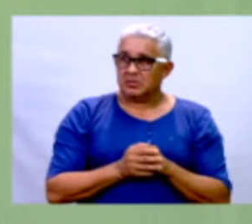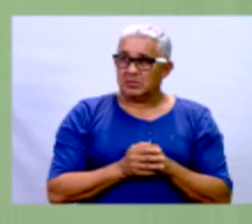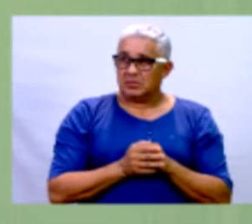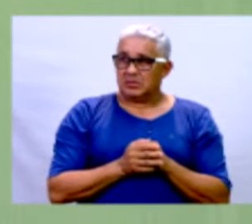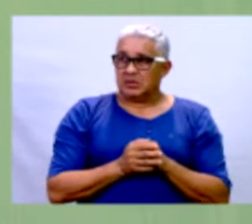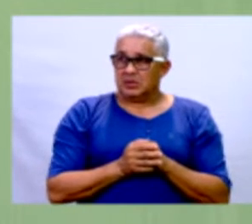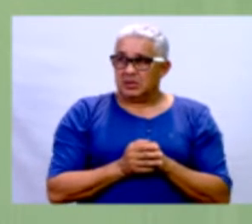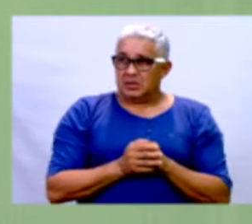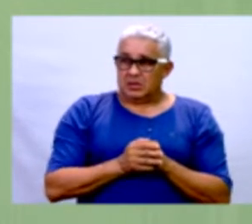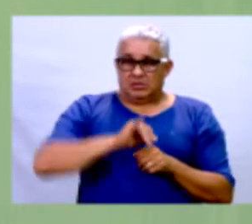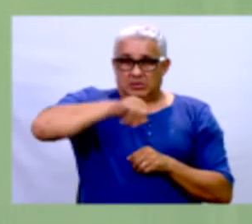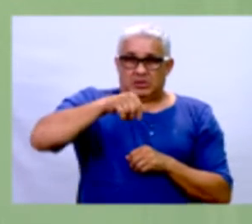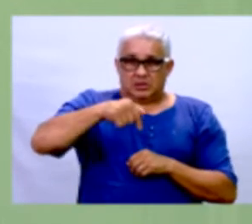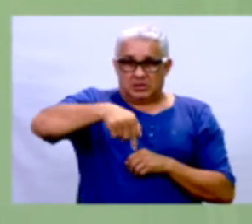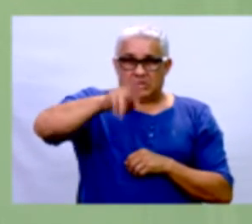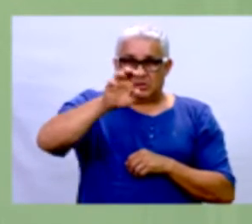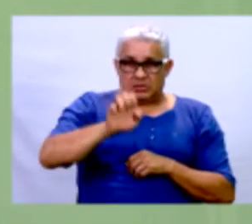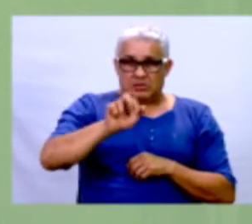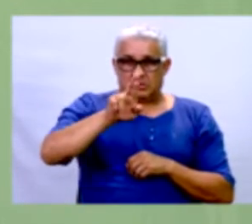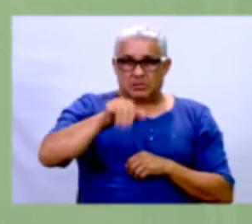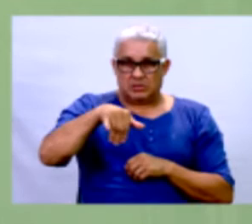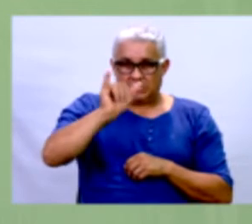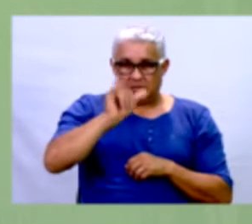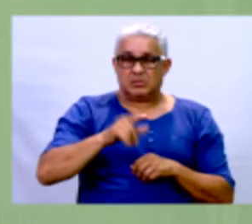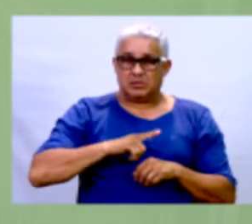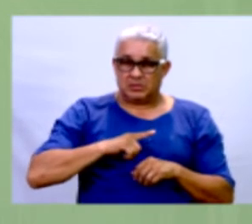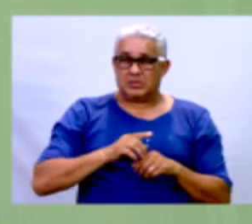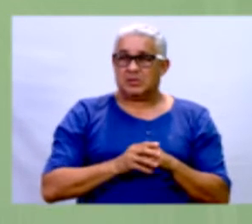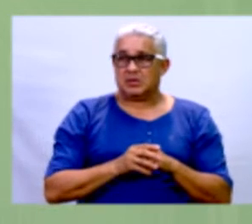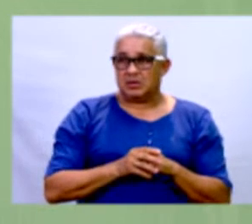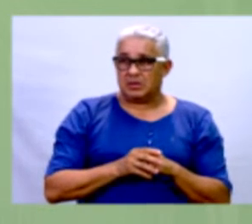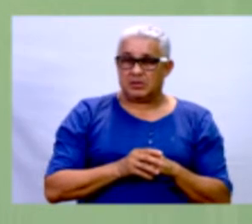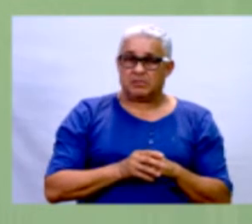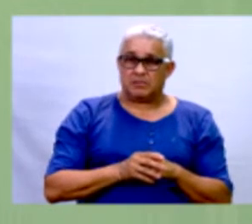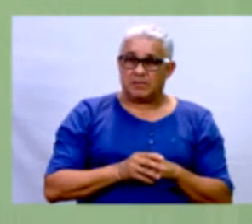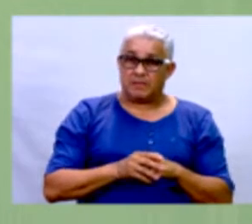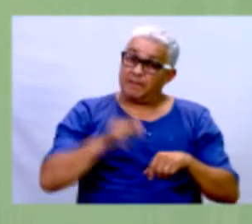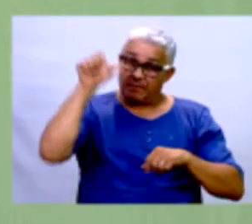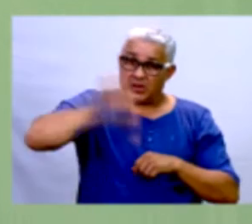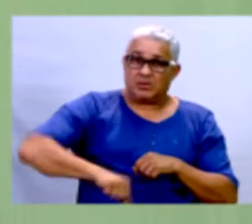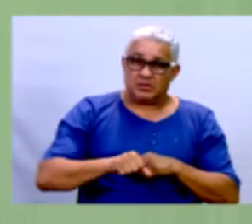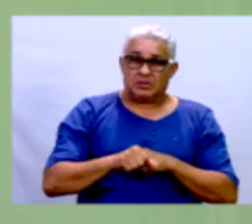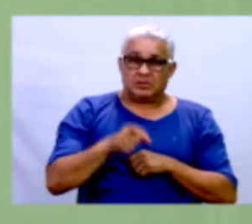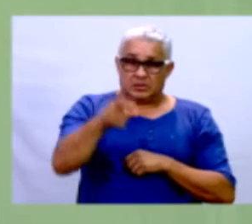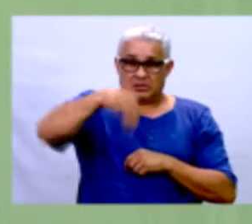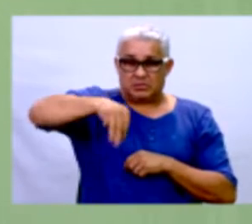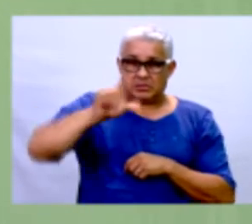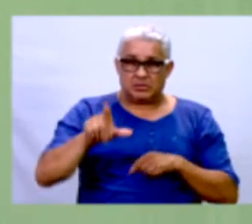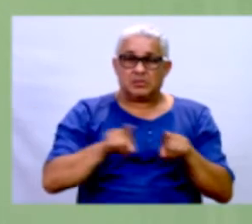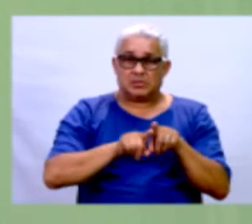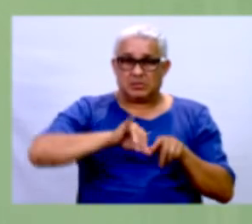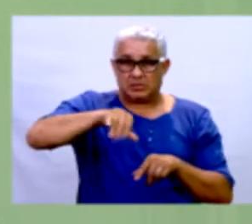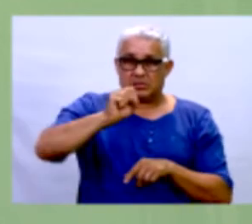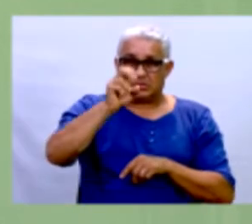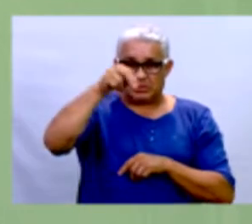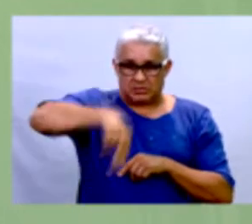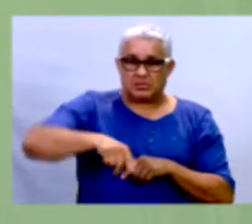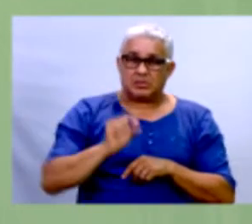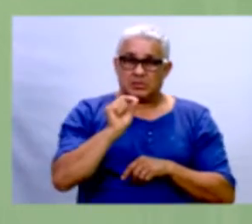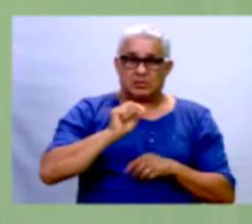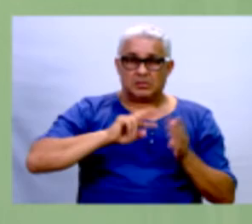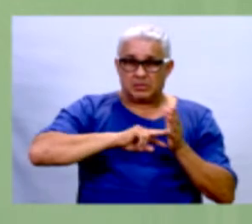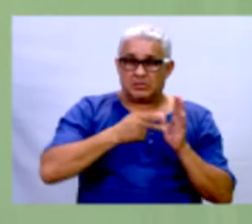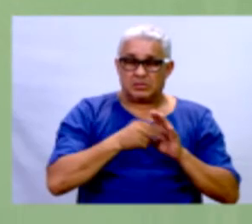sobre essa biblioteca, impõe uma penalidade exagerada para o JSON e pior ainda para o XML, o que quer dizer que